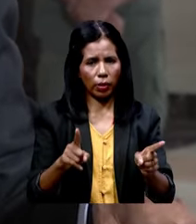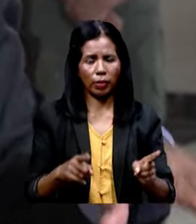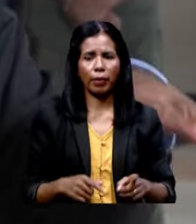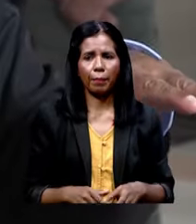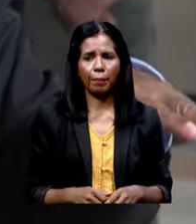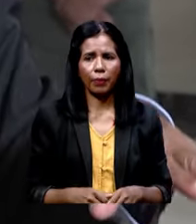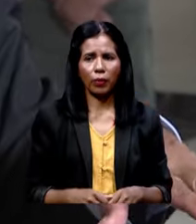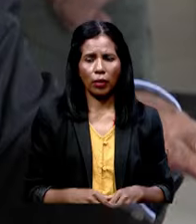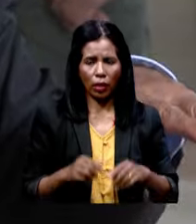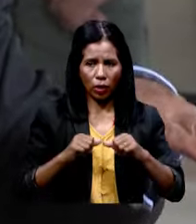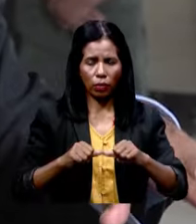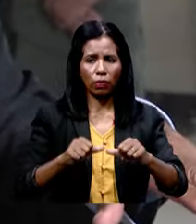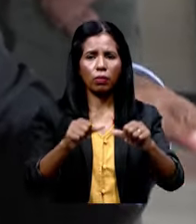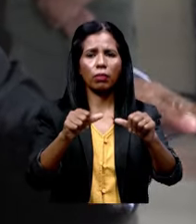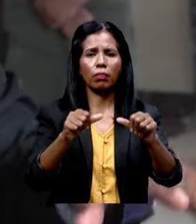a tu